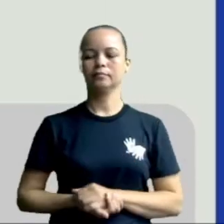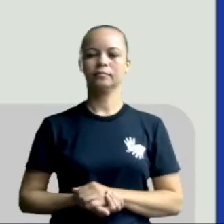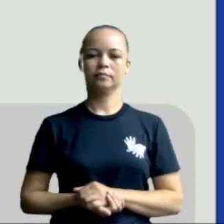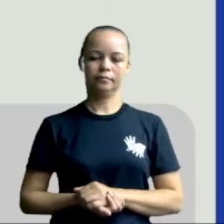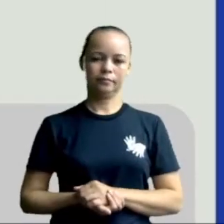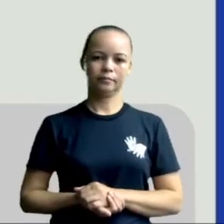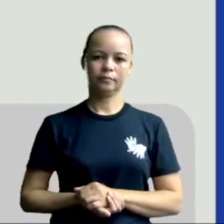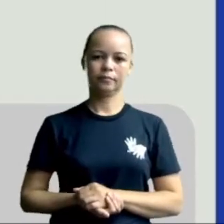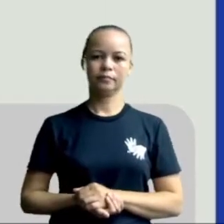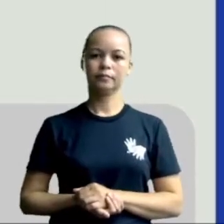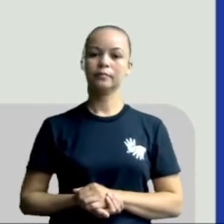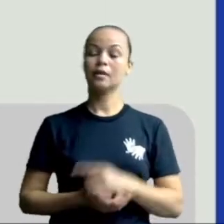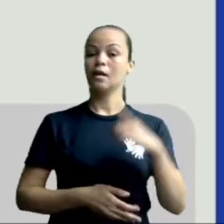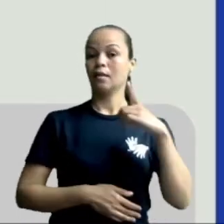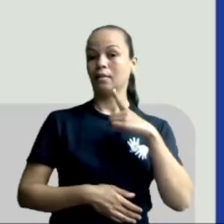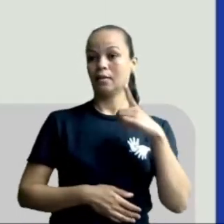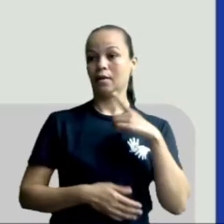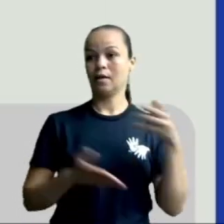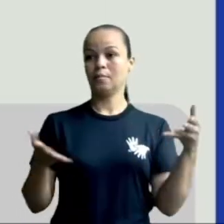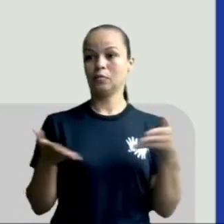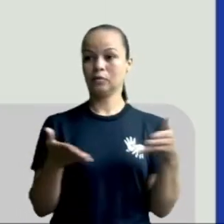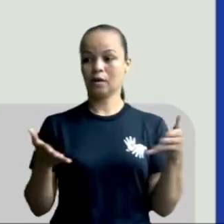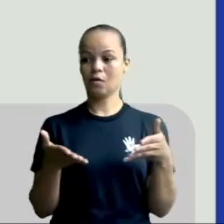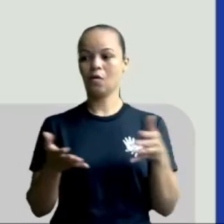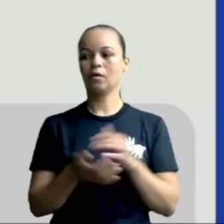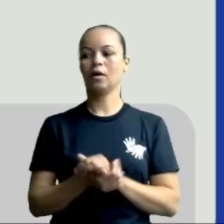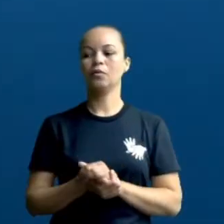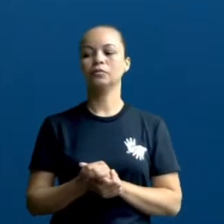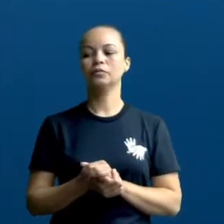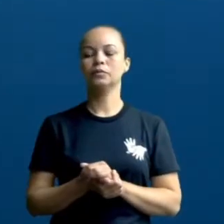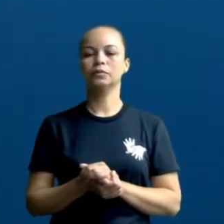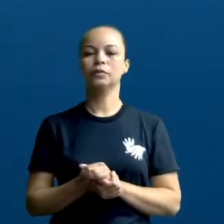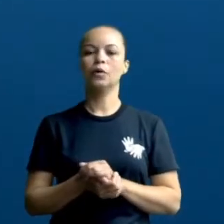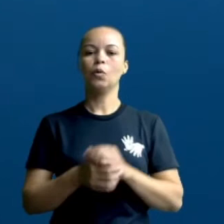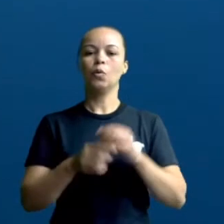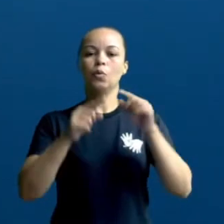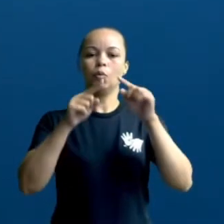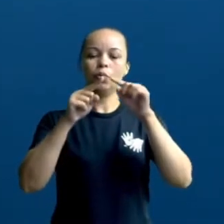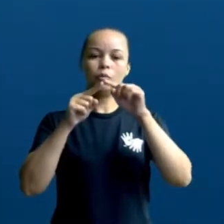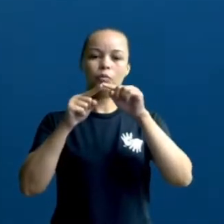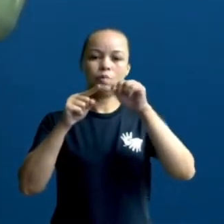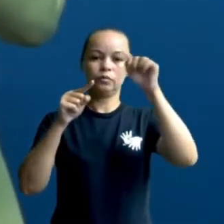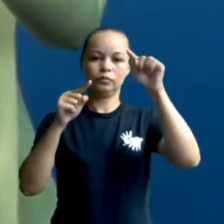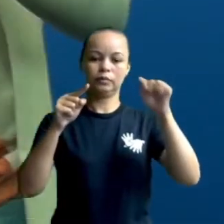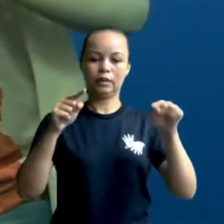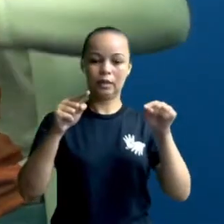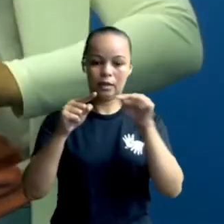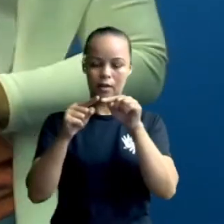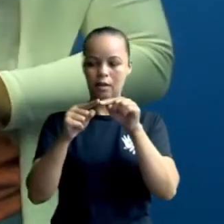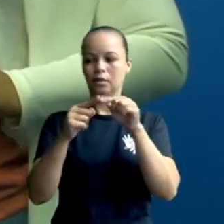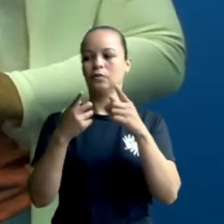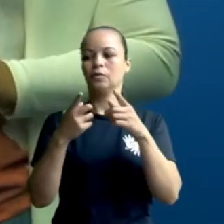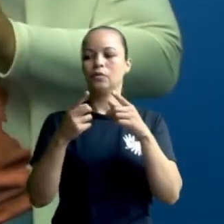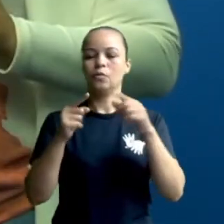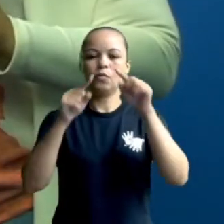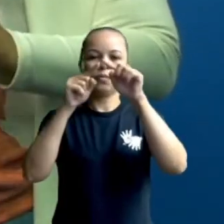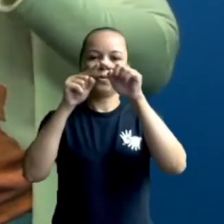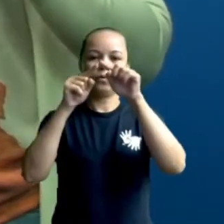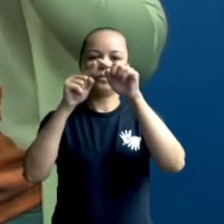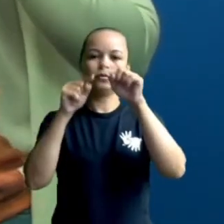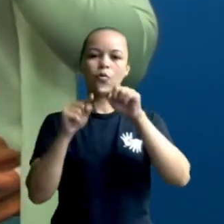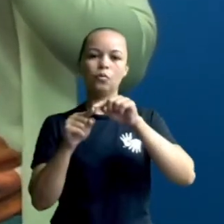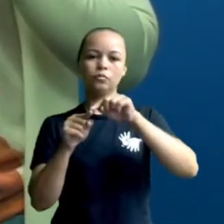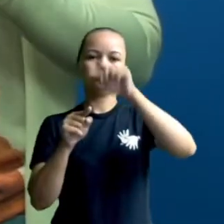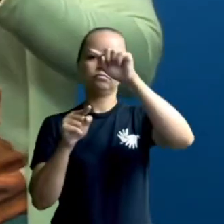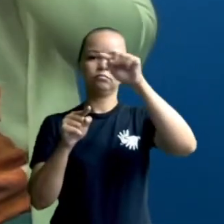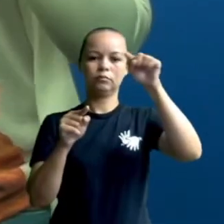Olha aqui, nós temos agora o triângulo, um trapézio e um paralelogramo, tá certo?